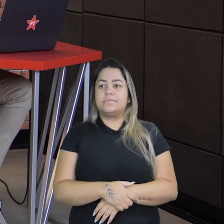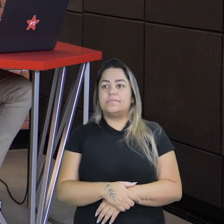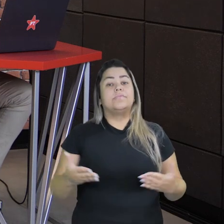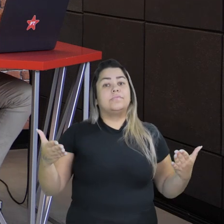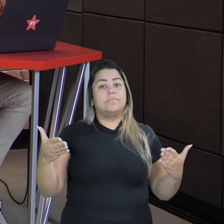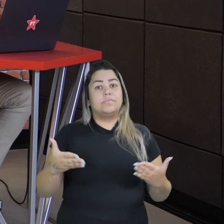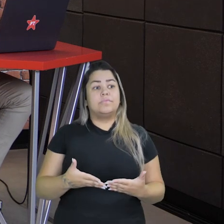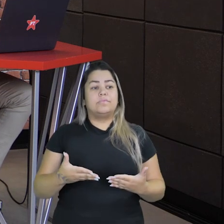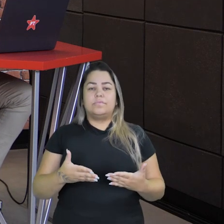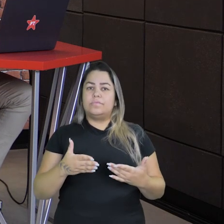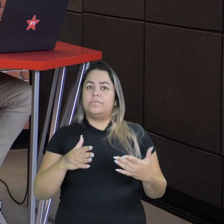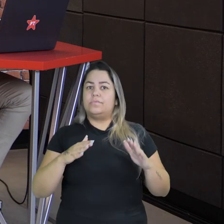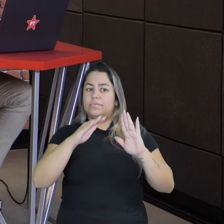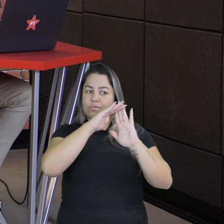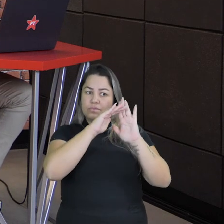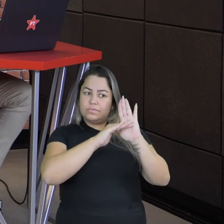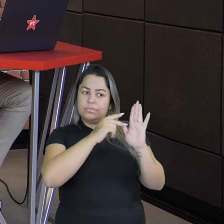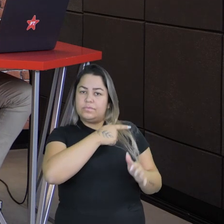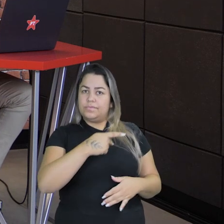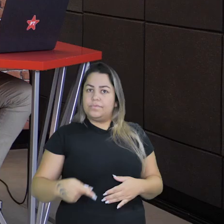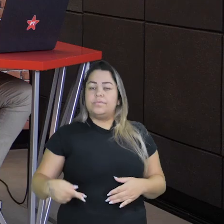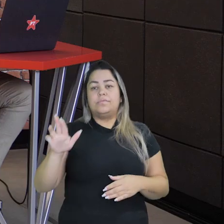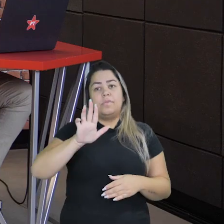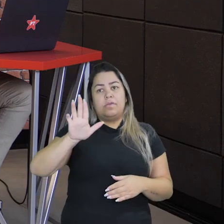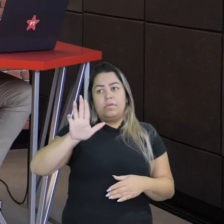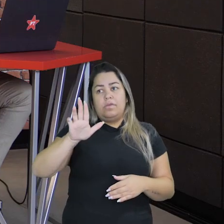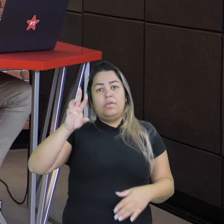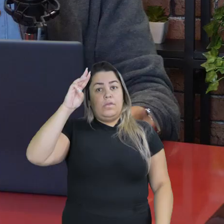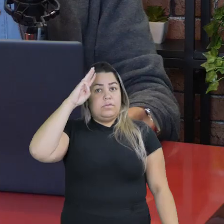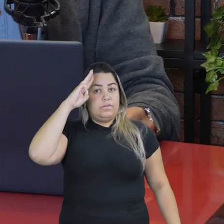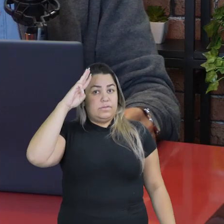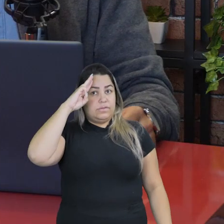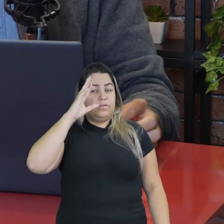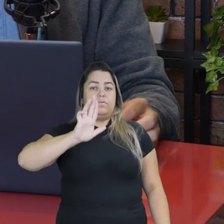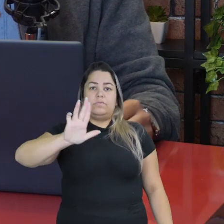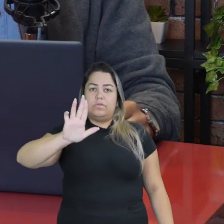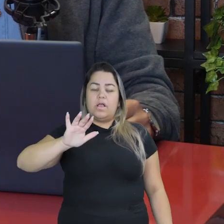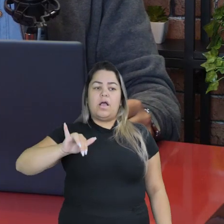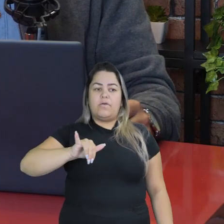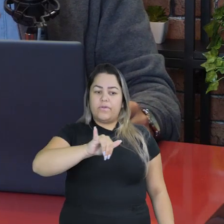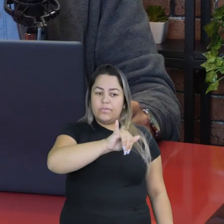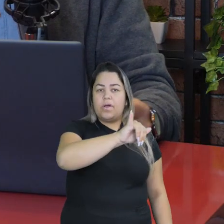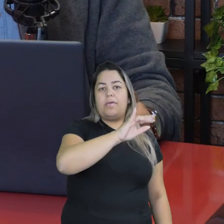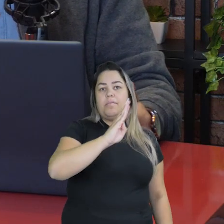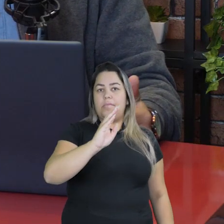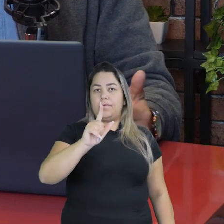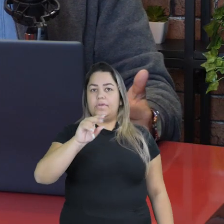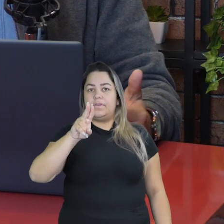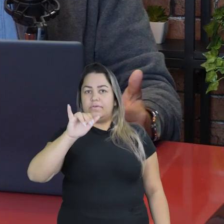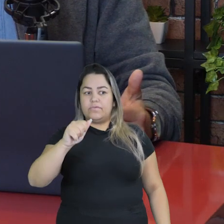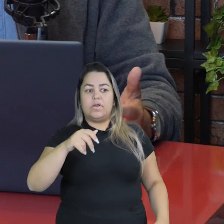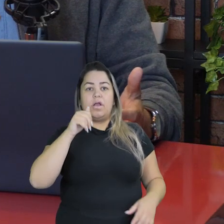imediatamente. E agora você confere os destaques da agenda do presidente Lula. Na terça-feira, Lula visitou a Bolívia e